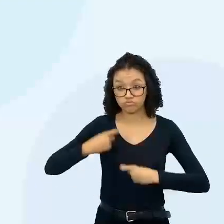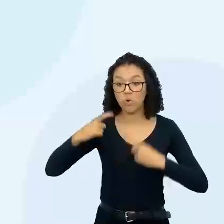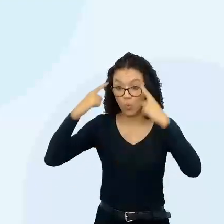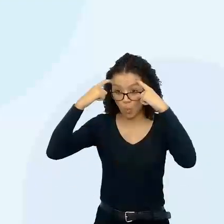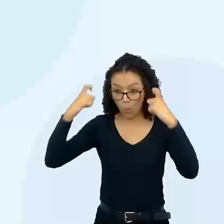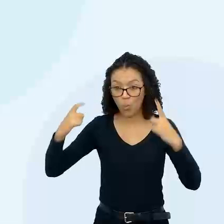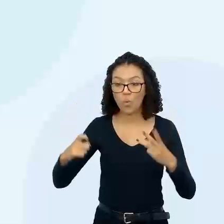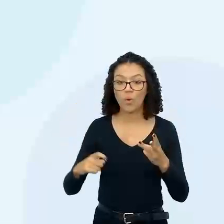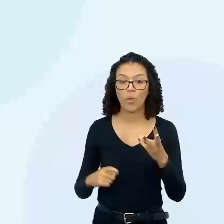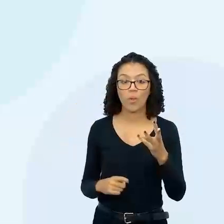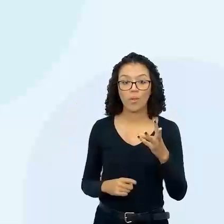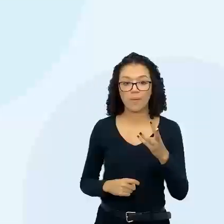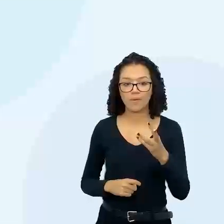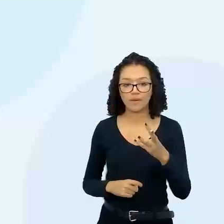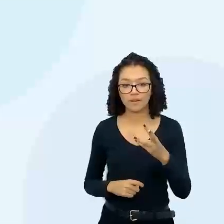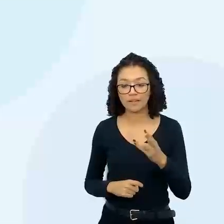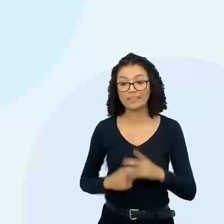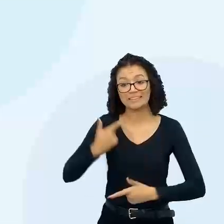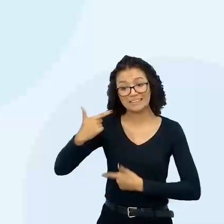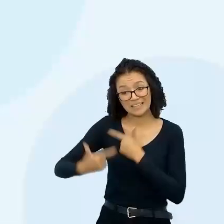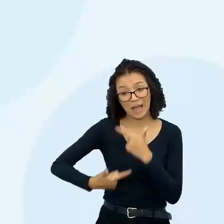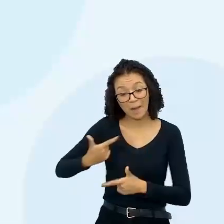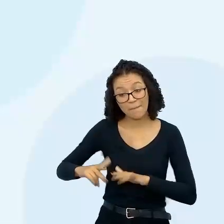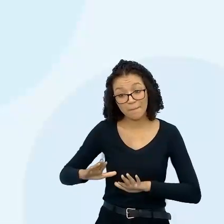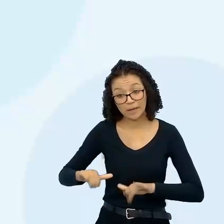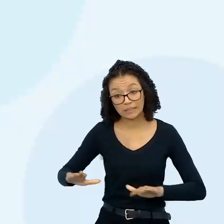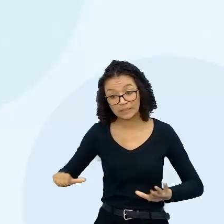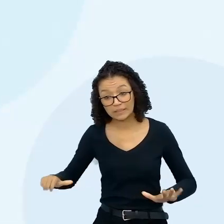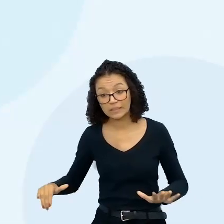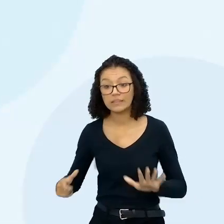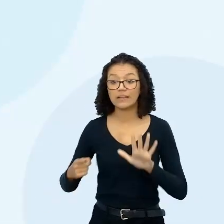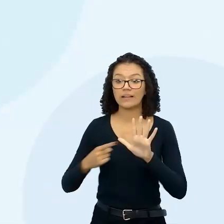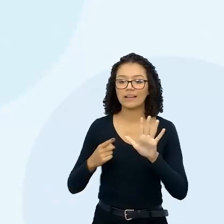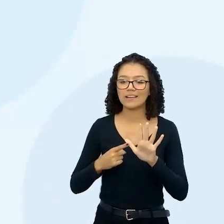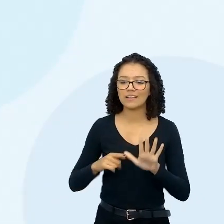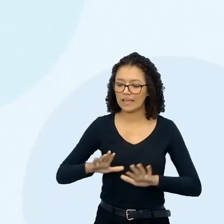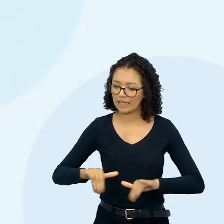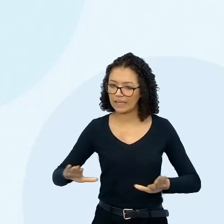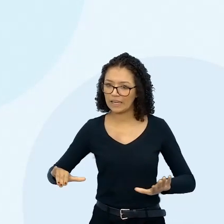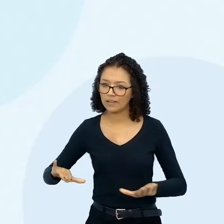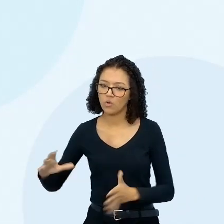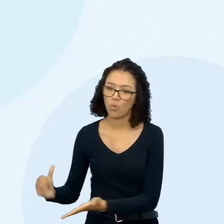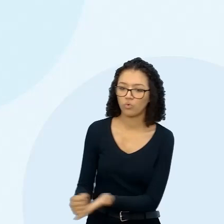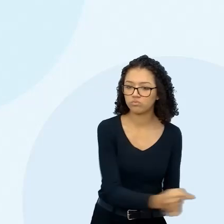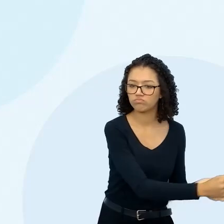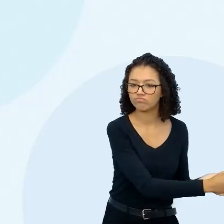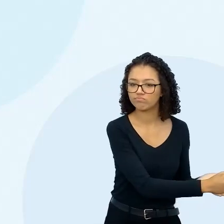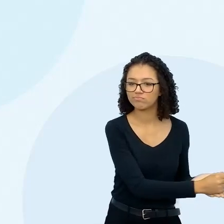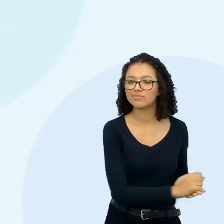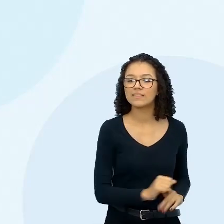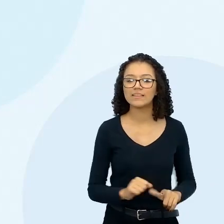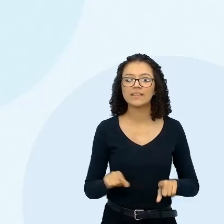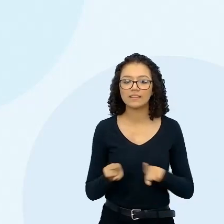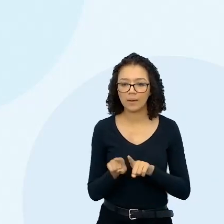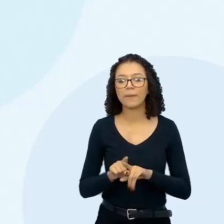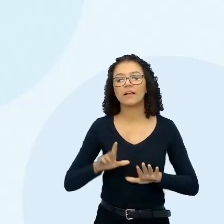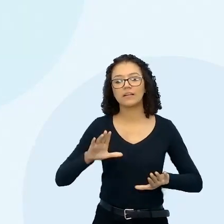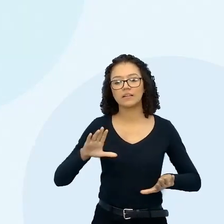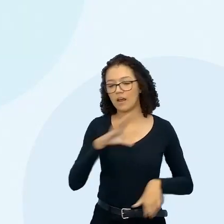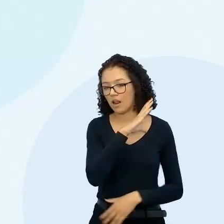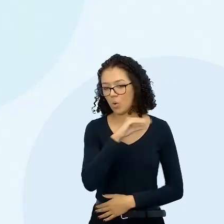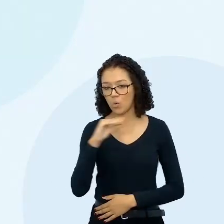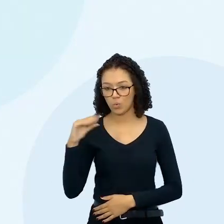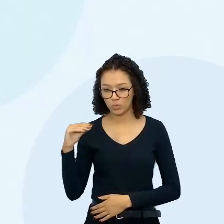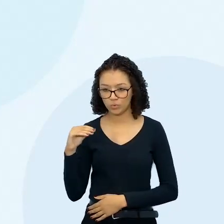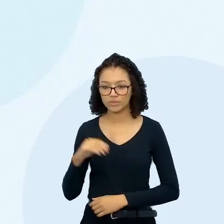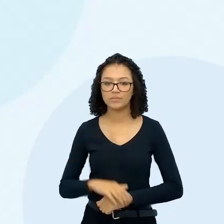violência institucional, trabalho infantil, tráfico de crianças e adolescentes. Próximo slide. Também é